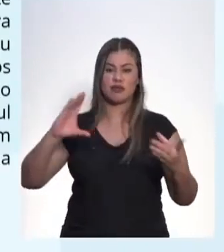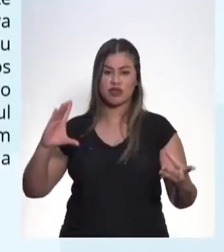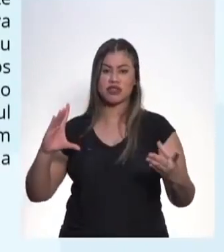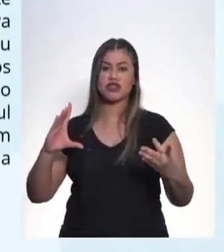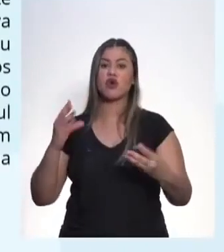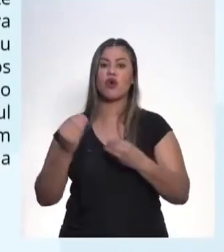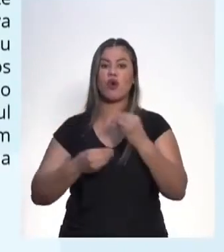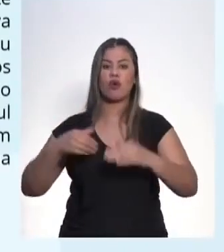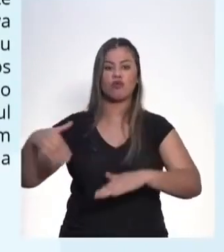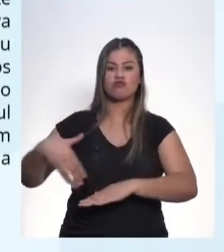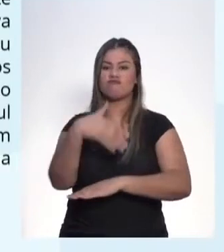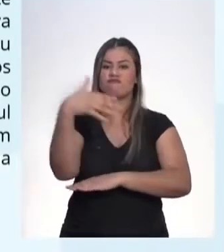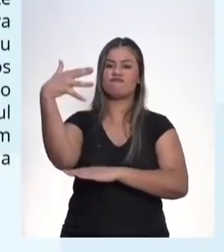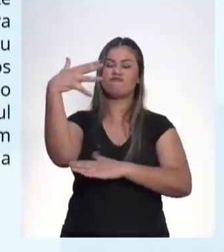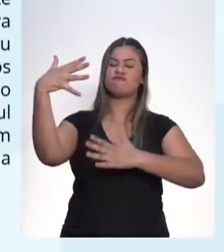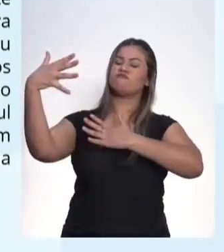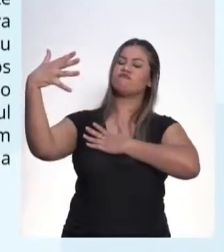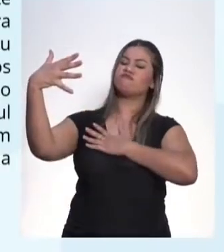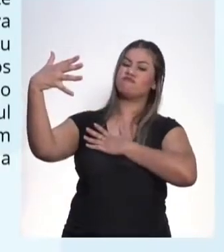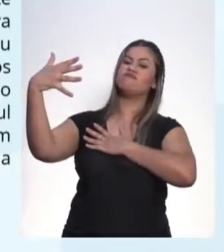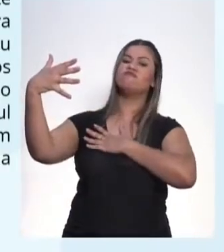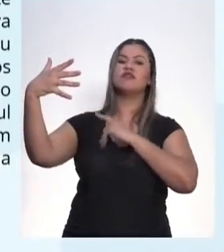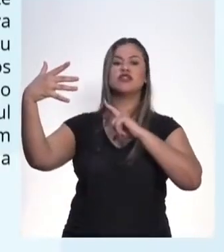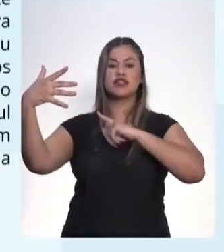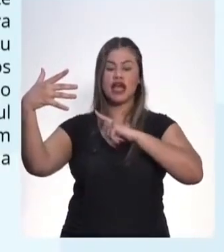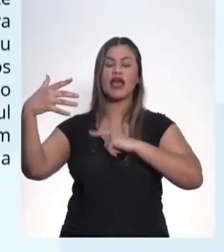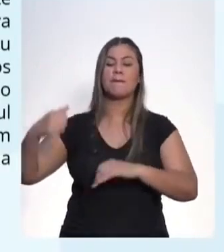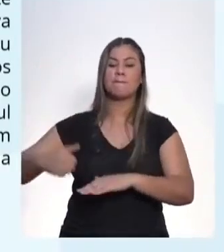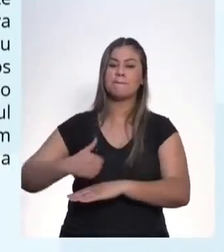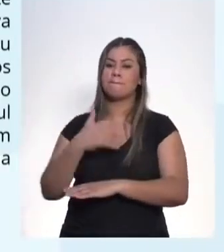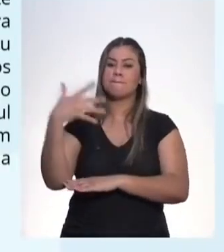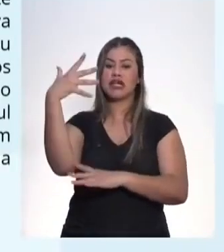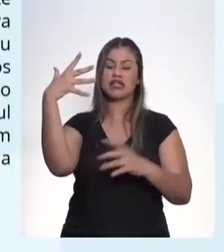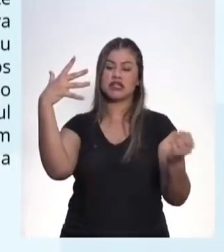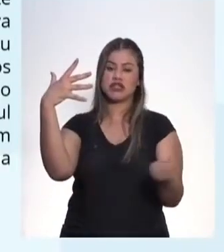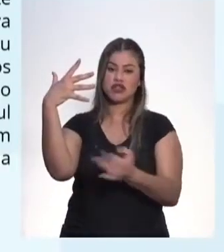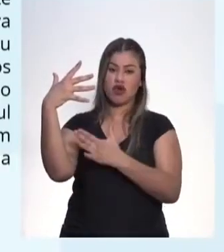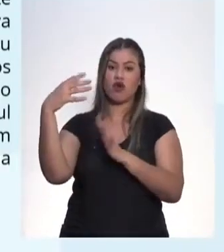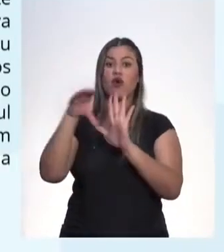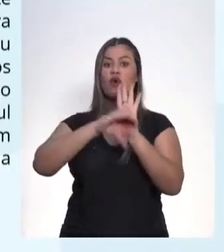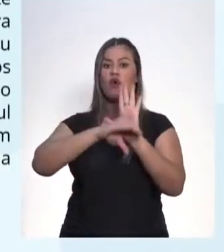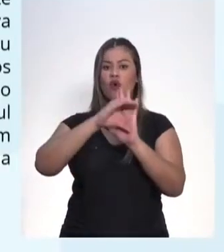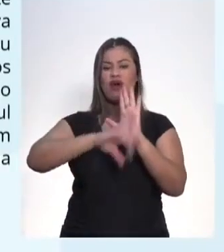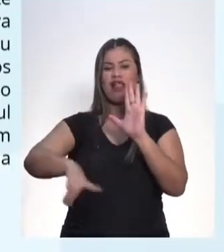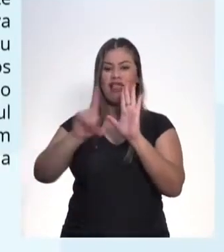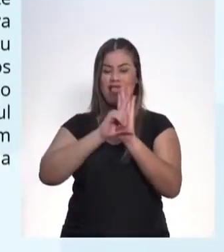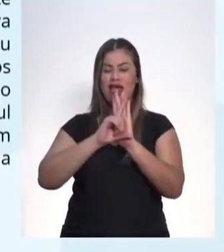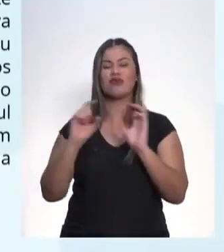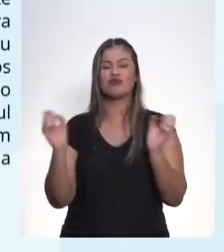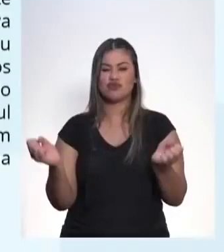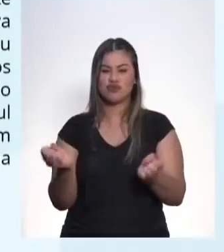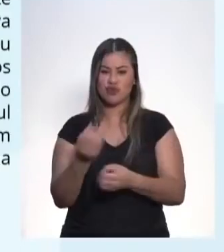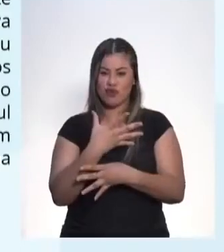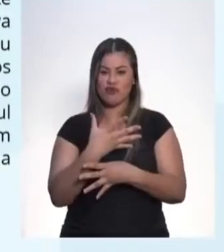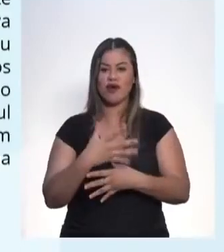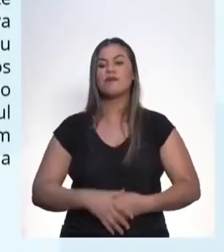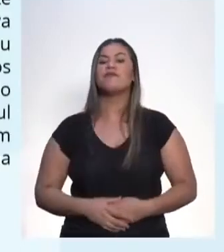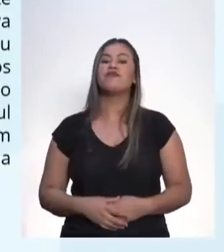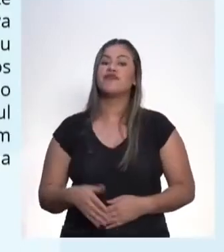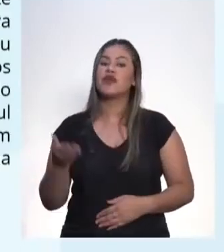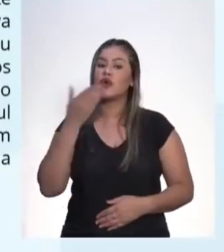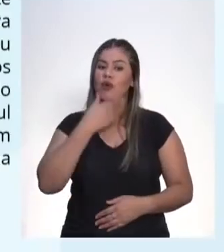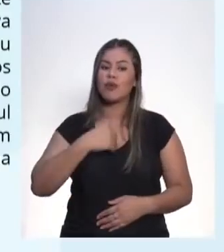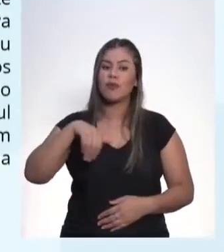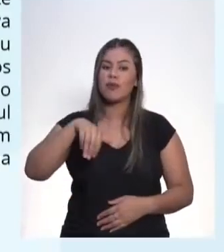novo hino nacional, uma nova bandeira e uma nova constituição. Ou seja, Mandela